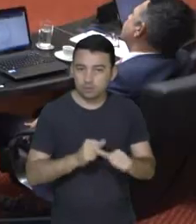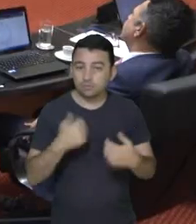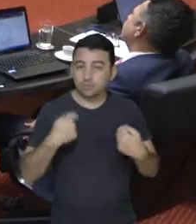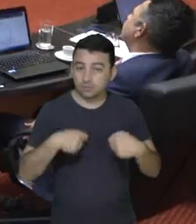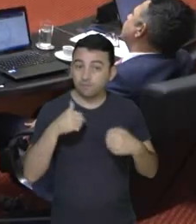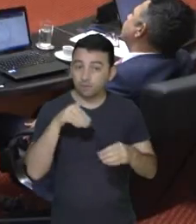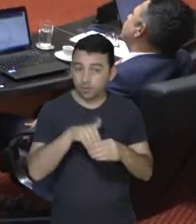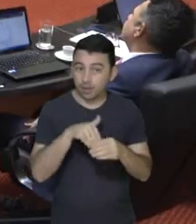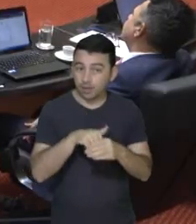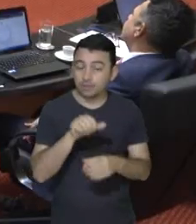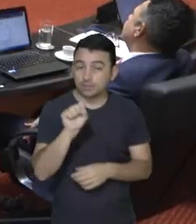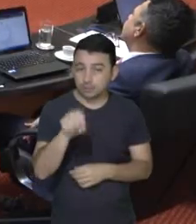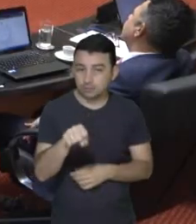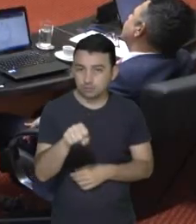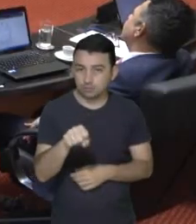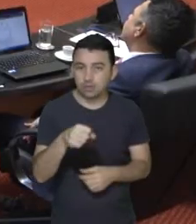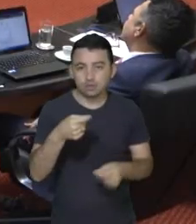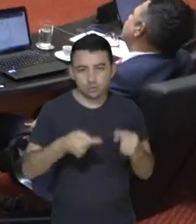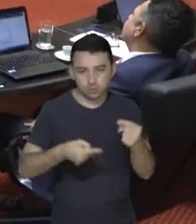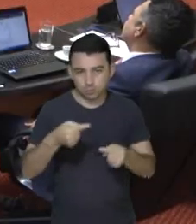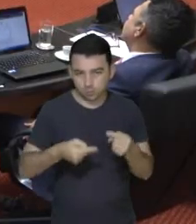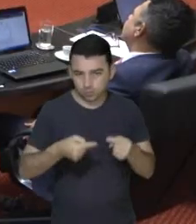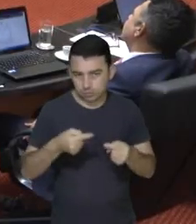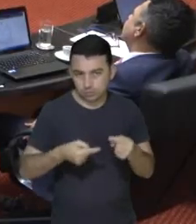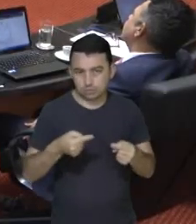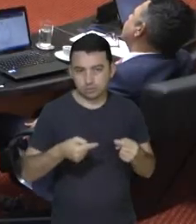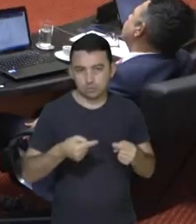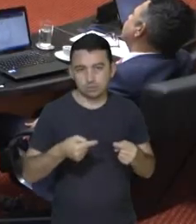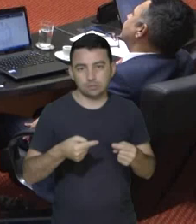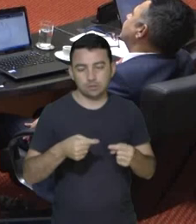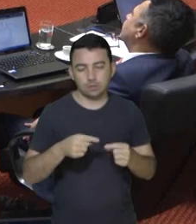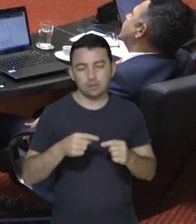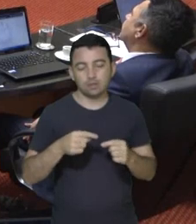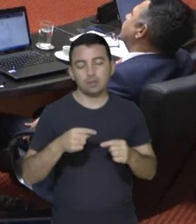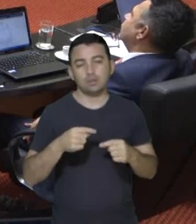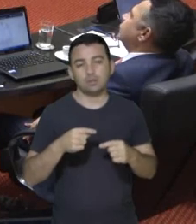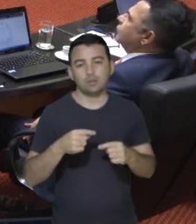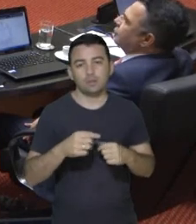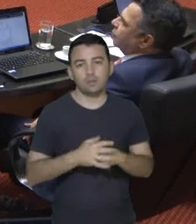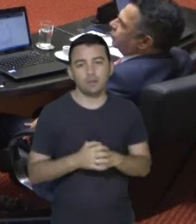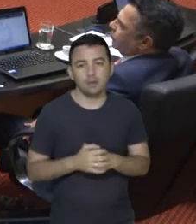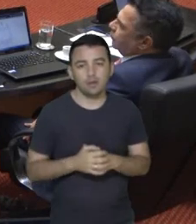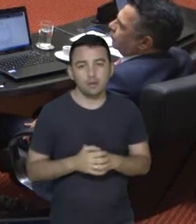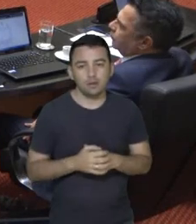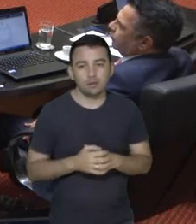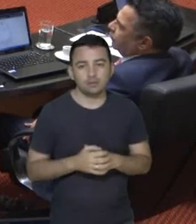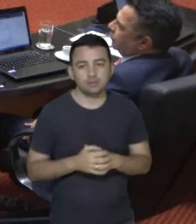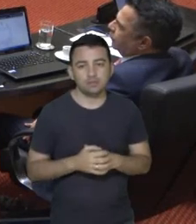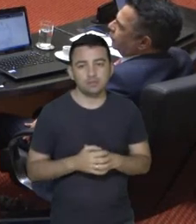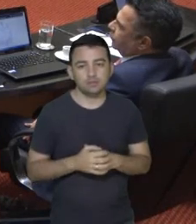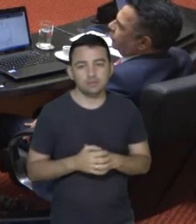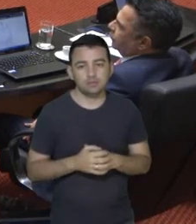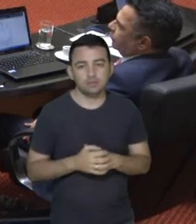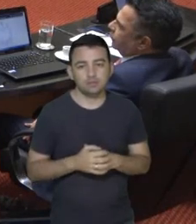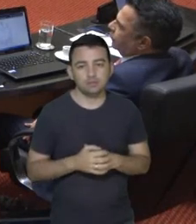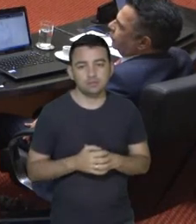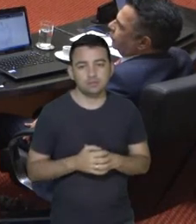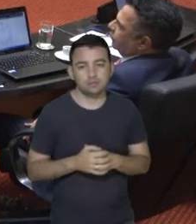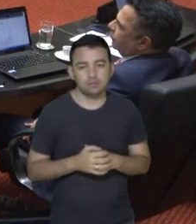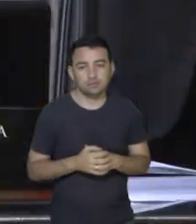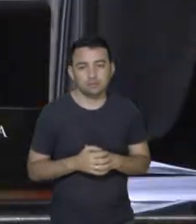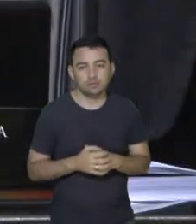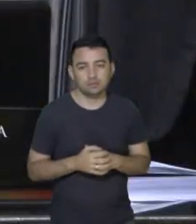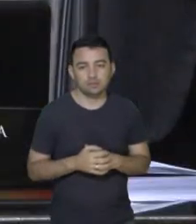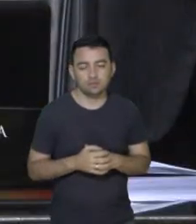sim. Mas vamos discutir quando nós tivermos nos requerimentos. Depois, então? Depois, então? Senhora deputada,